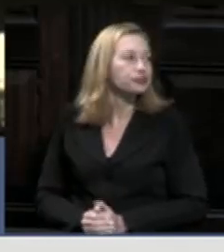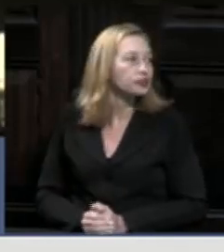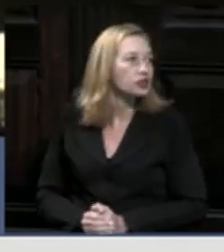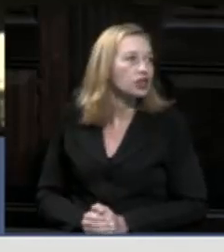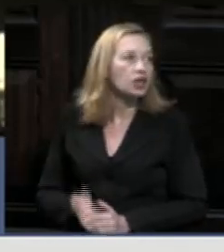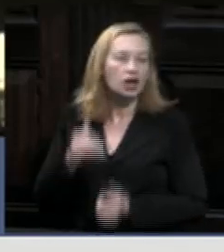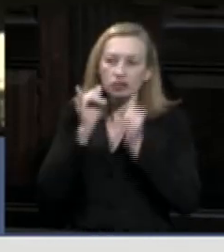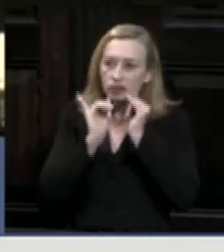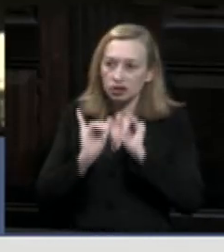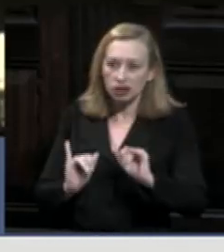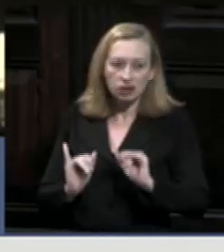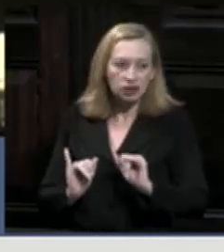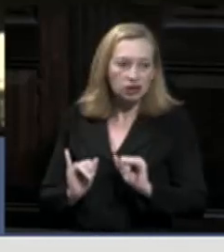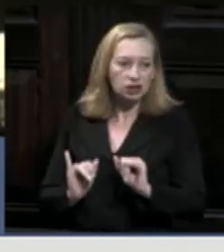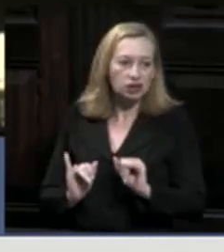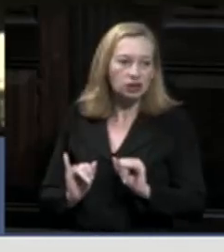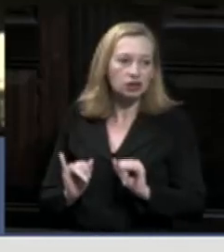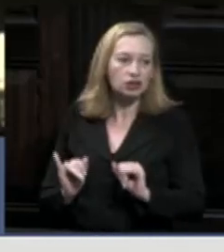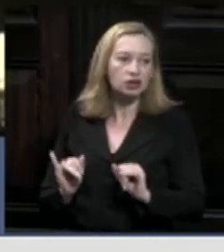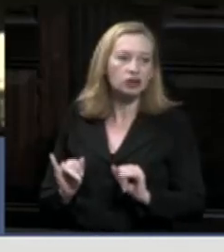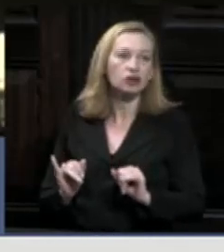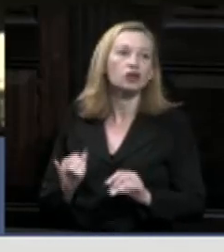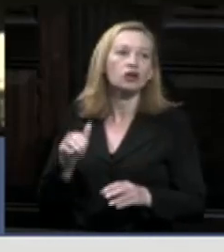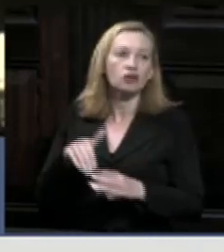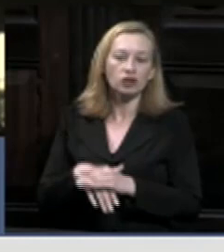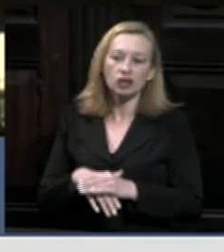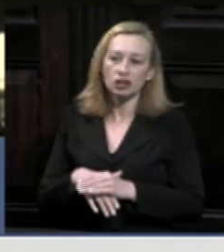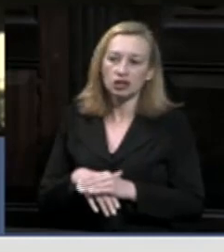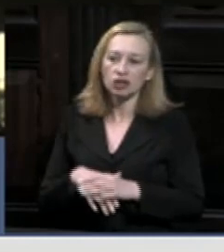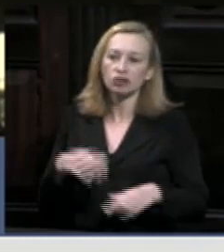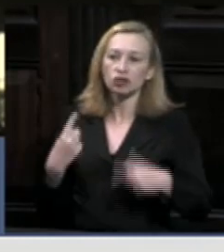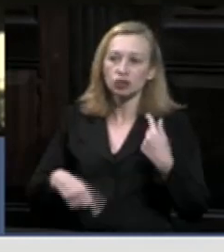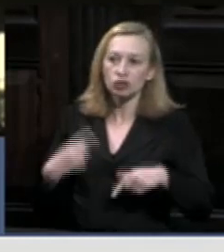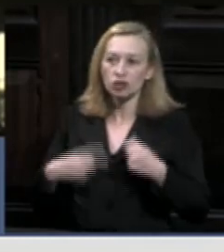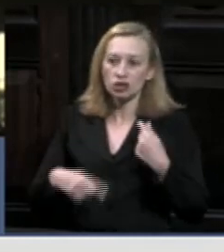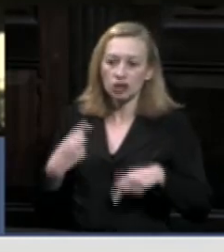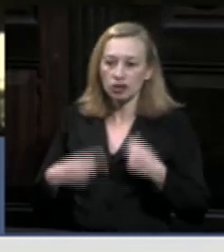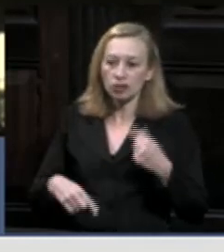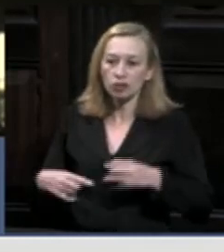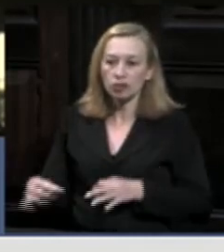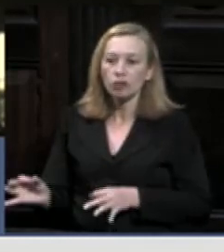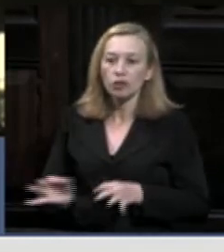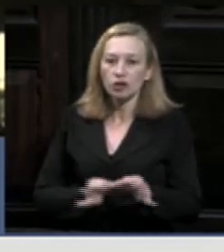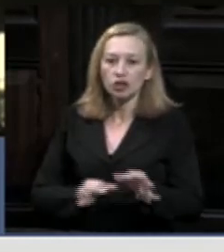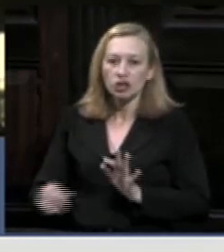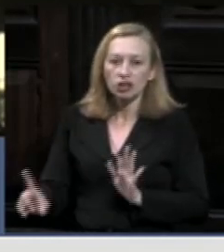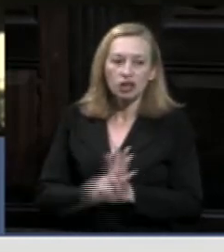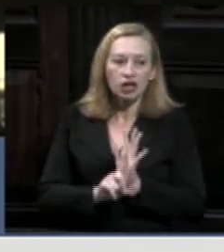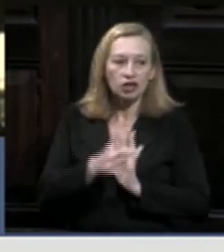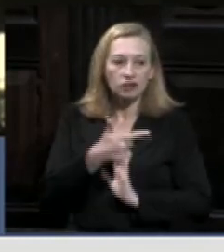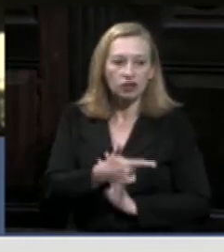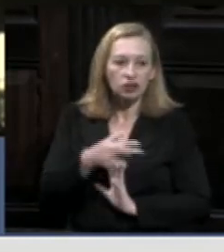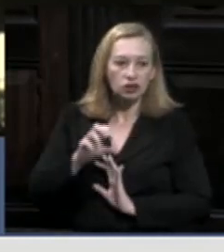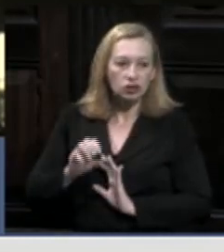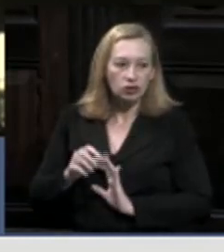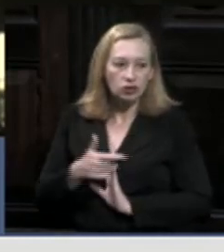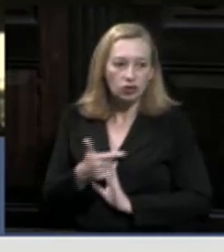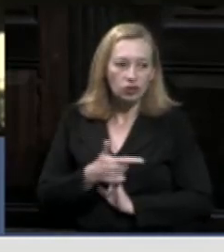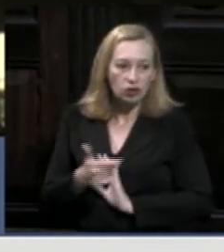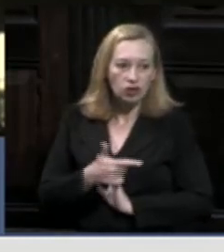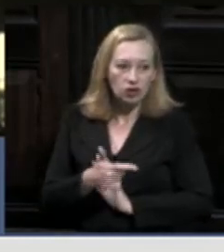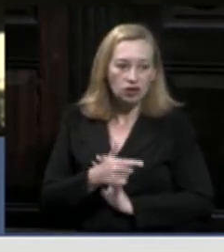anuncio em regime de urgência em votação e discussão única projeto de lei 402 05 2018 de autoria do poder executivo